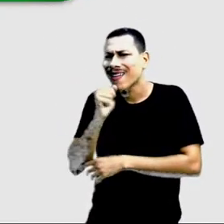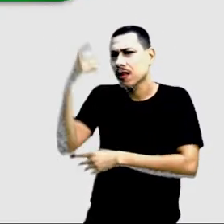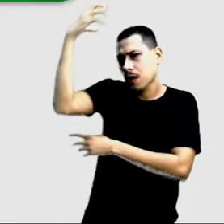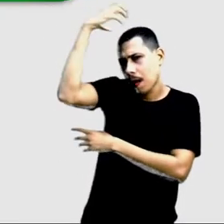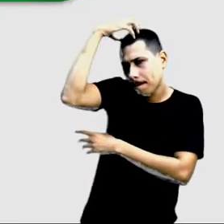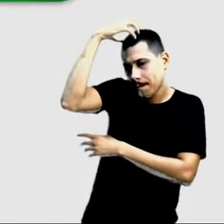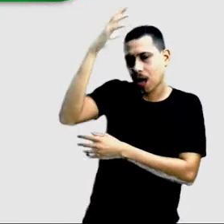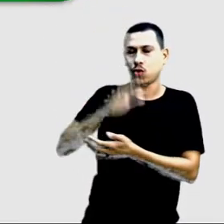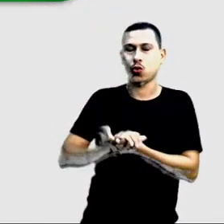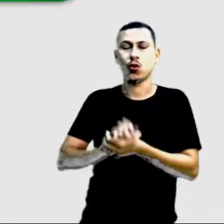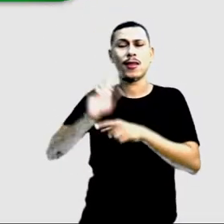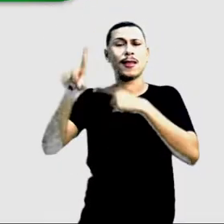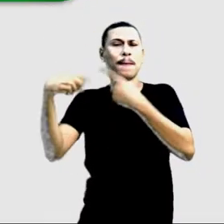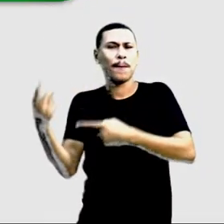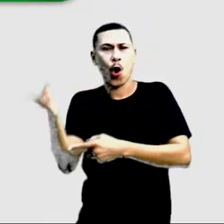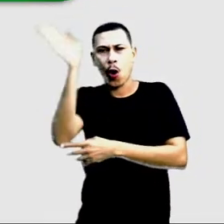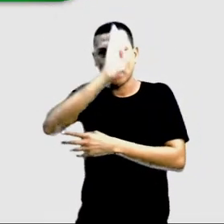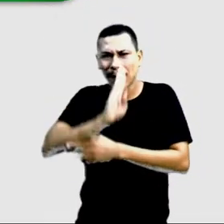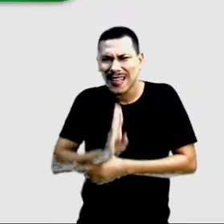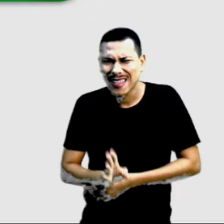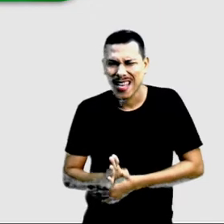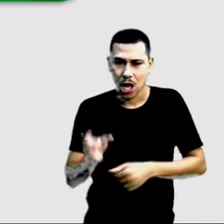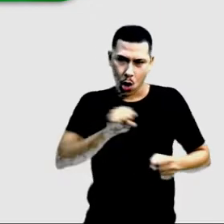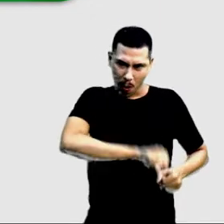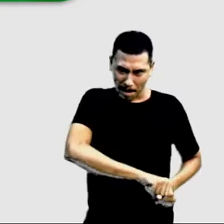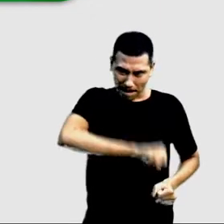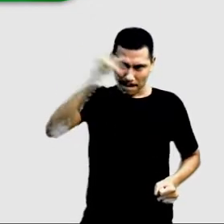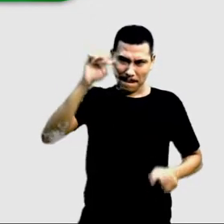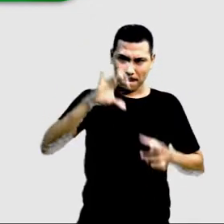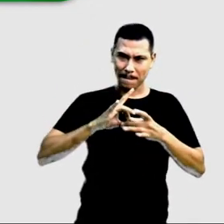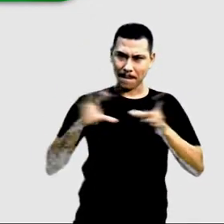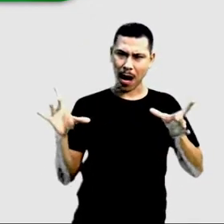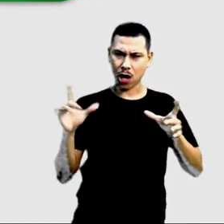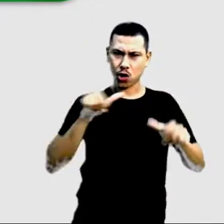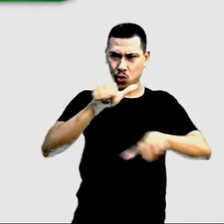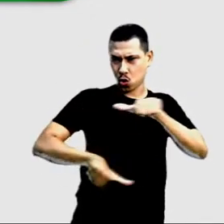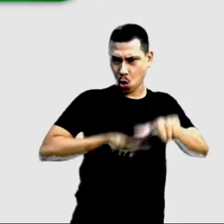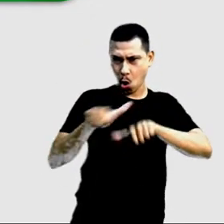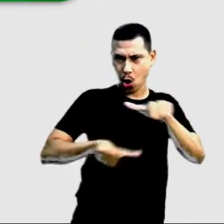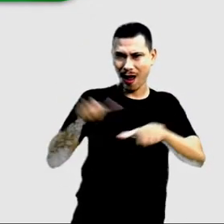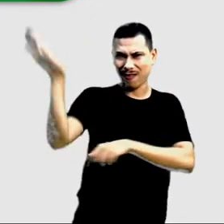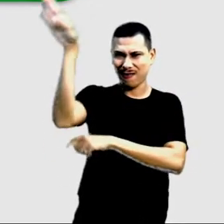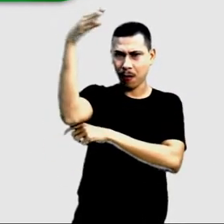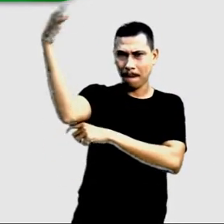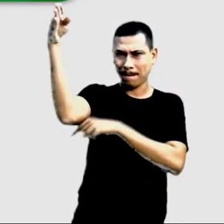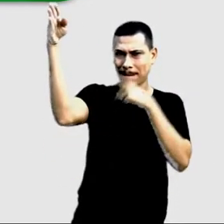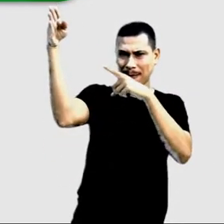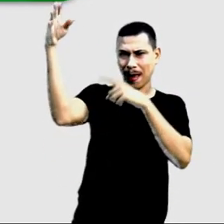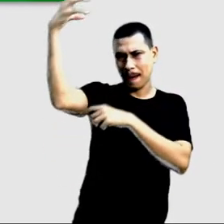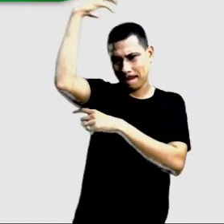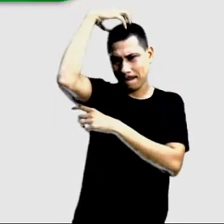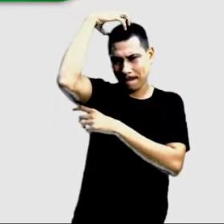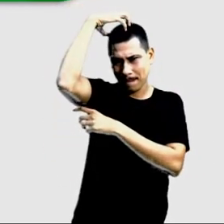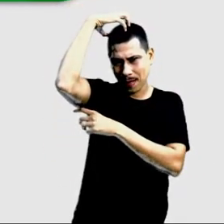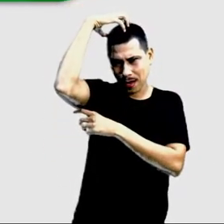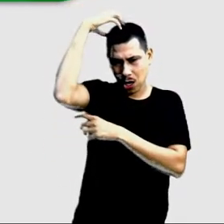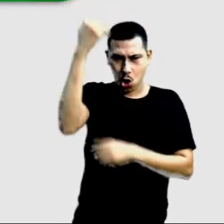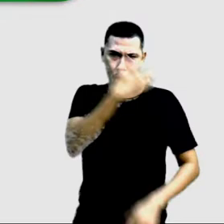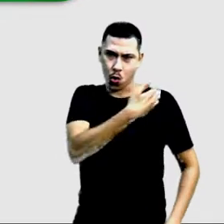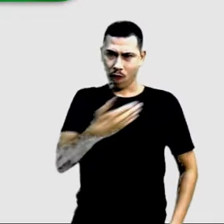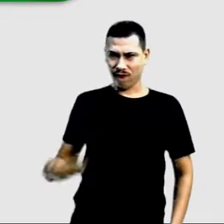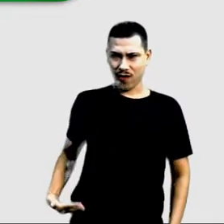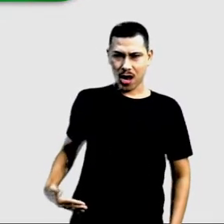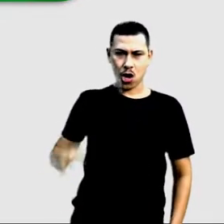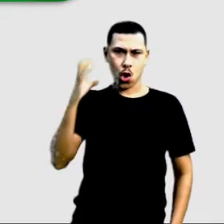Brasil se torna independente, ele se torna um império com seu imperador, o Dom Pedro I, e esta